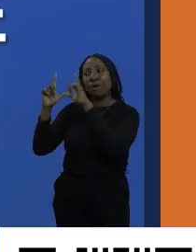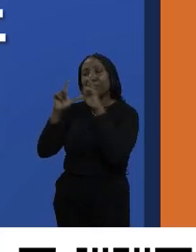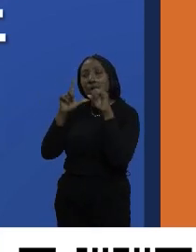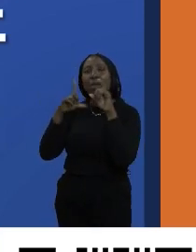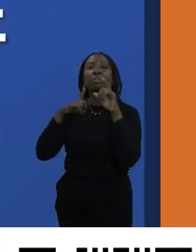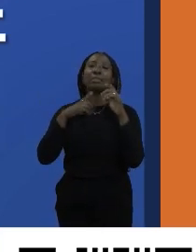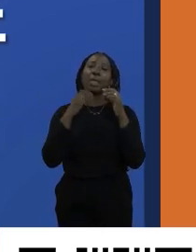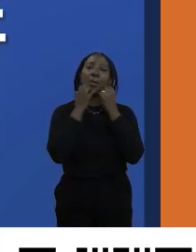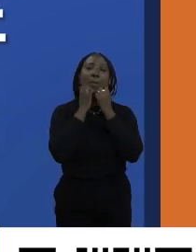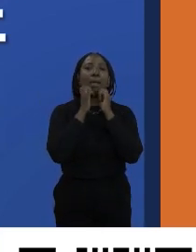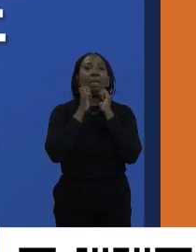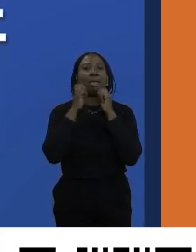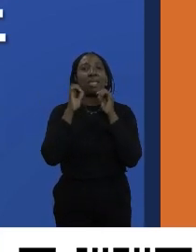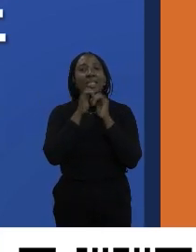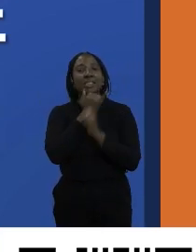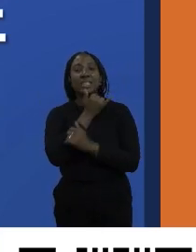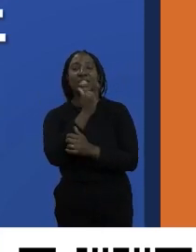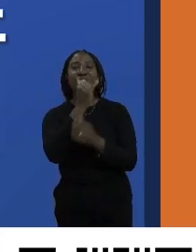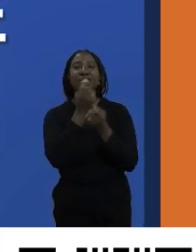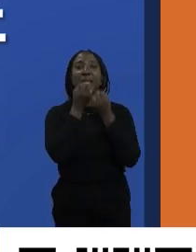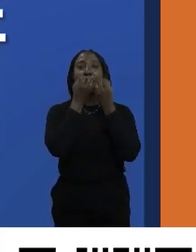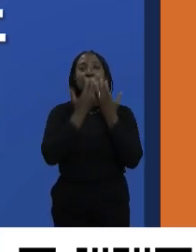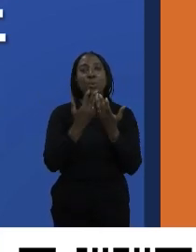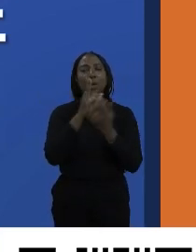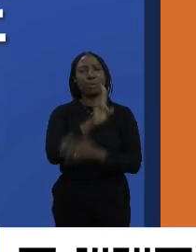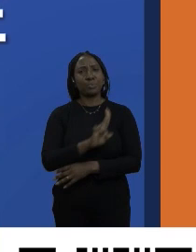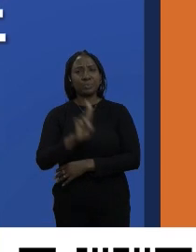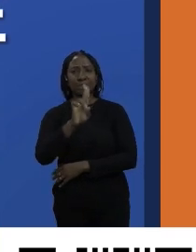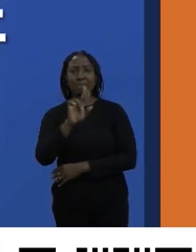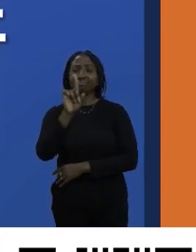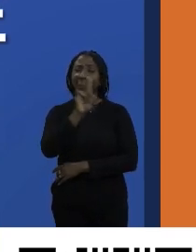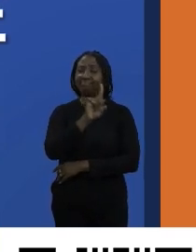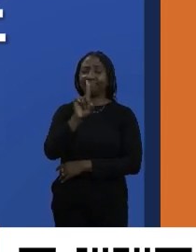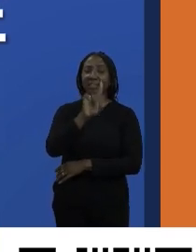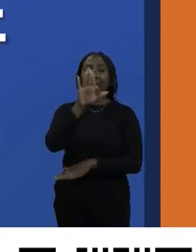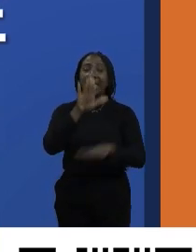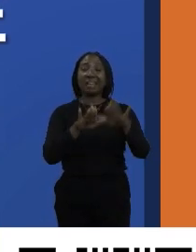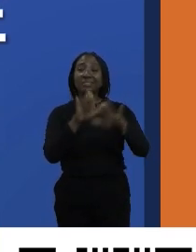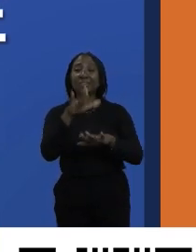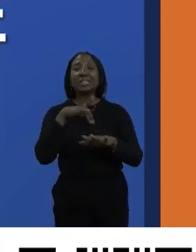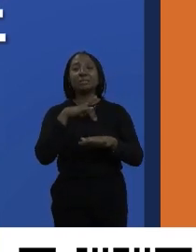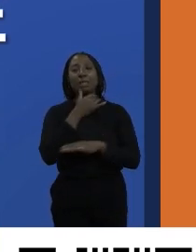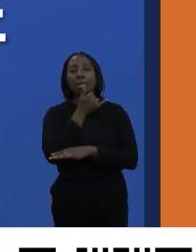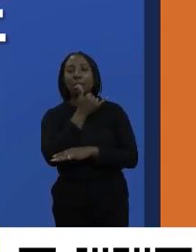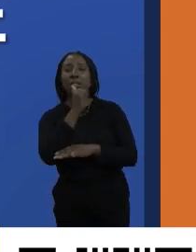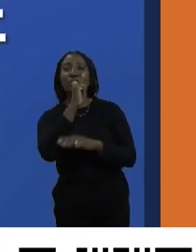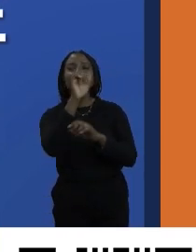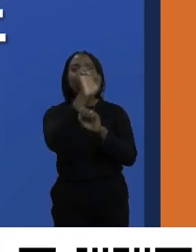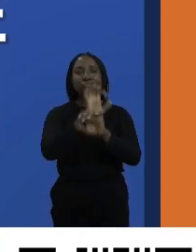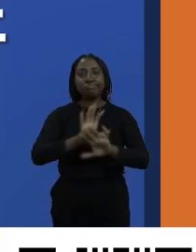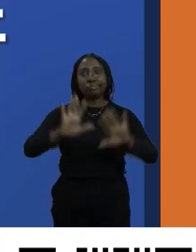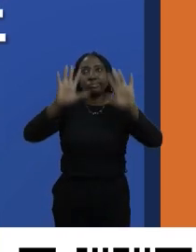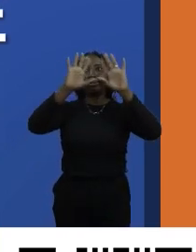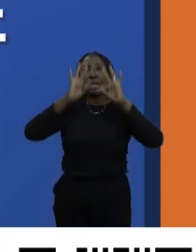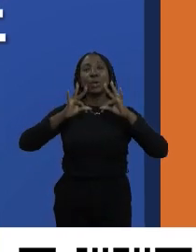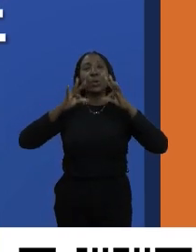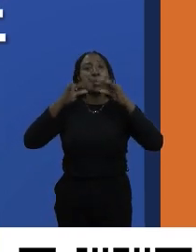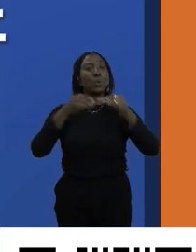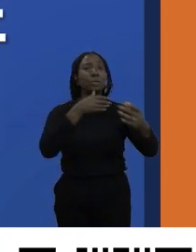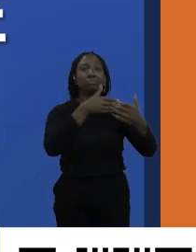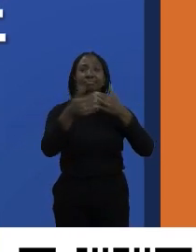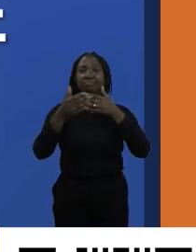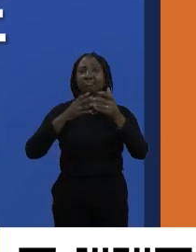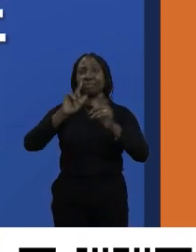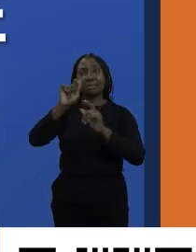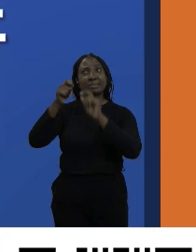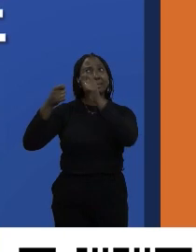aqui. E a gente usa isso? Muitas vezes não, mas ela está aí. Energia quântica, energia cósmica, energia divina. Sei lá que nome que a gente